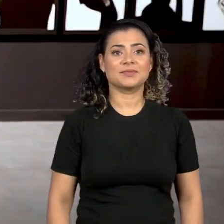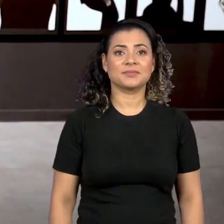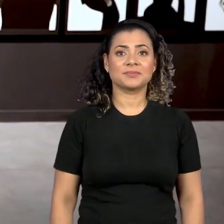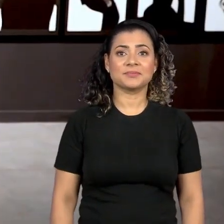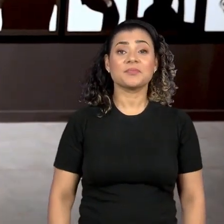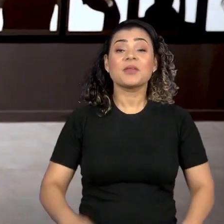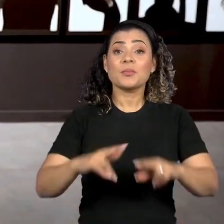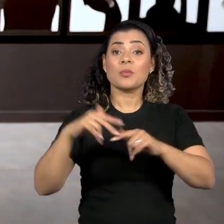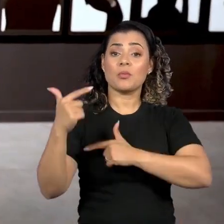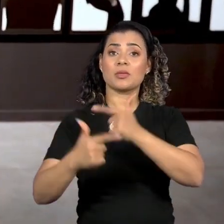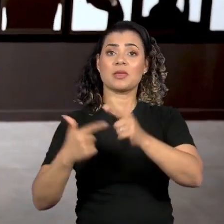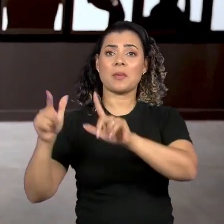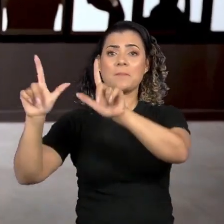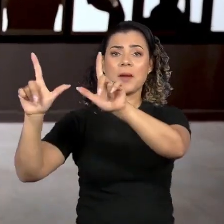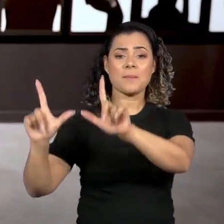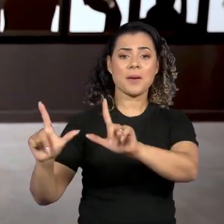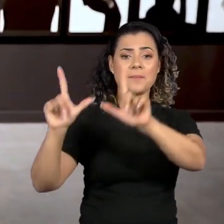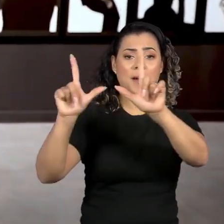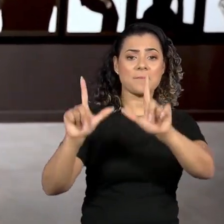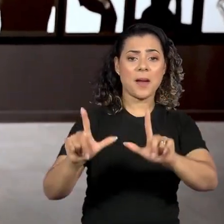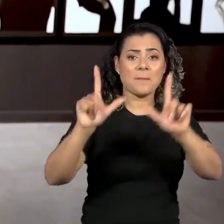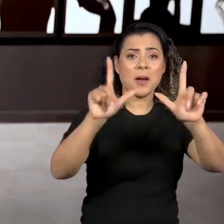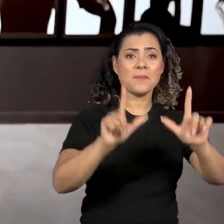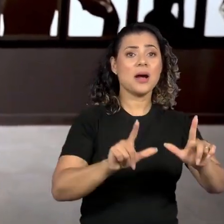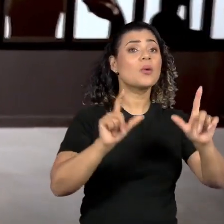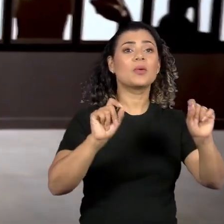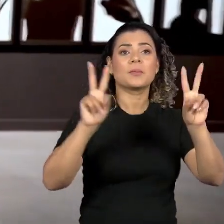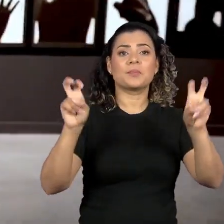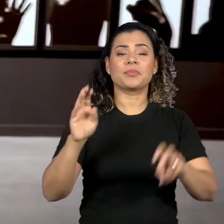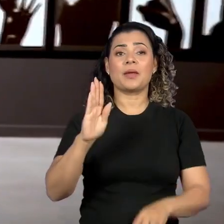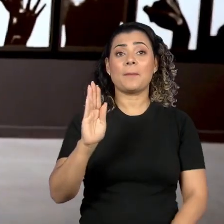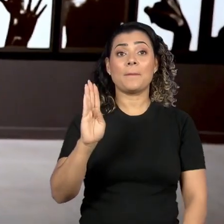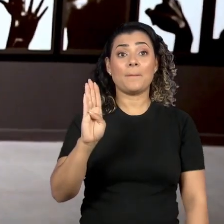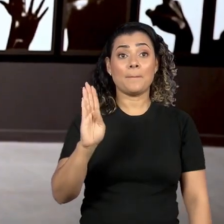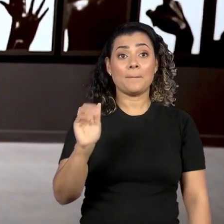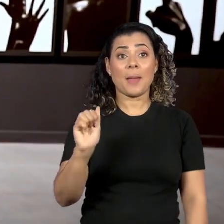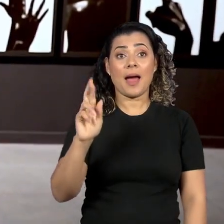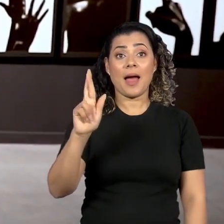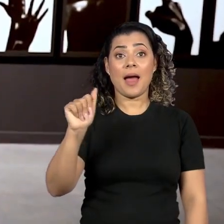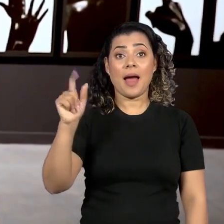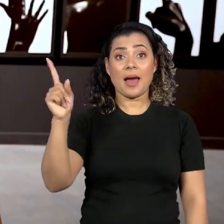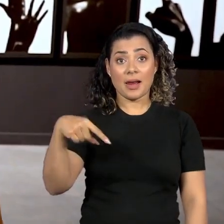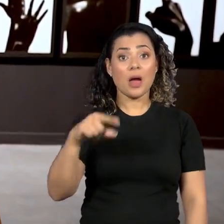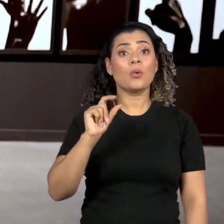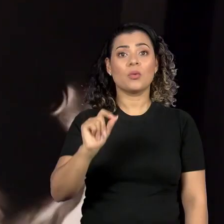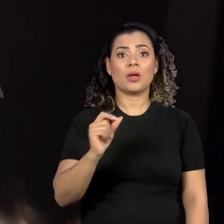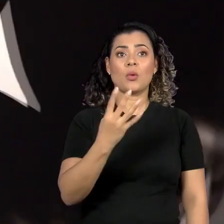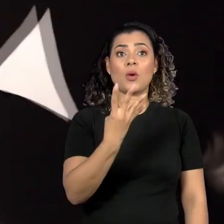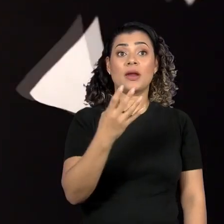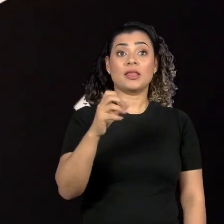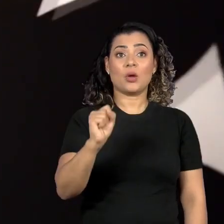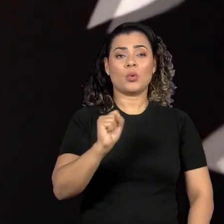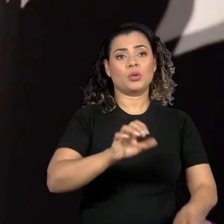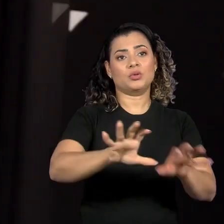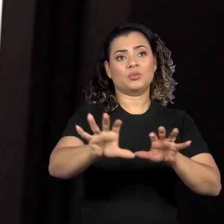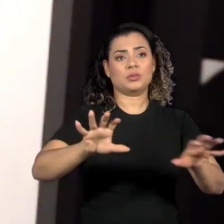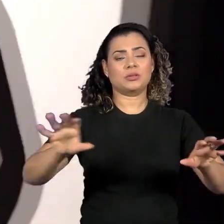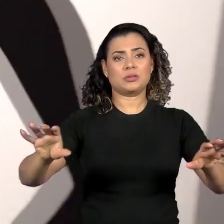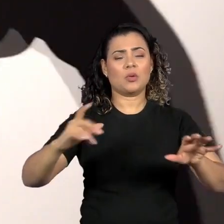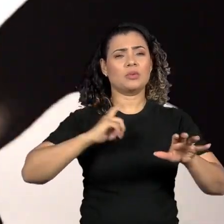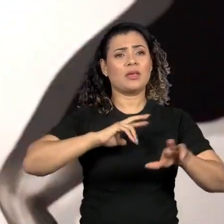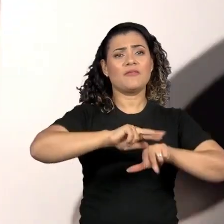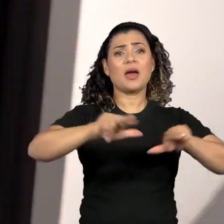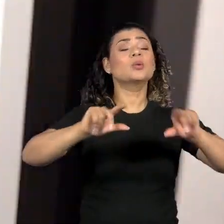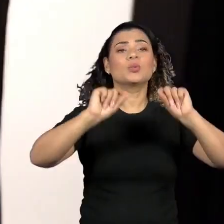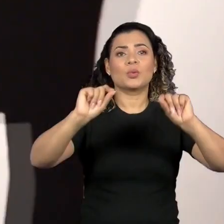Esse corpo de trabalho, ele se chama Bará. É uma série de 400 desenhos, eu tenho 48 expostos aqui. Essa série é uma cerimônia